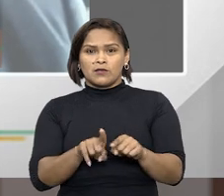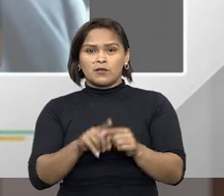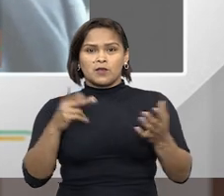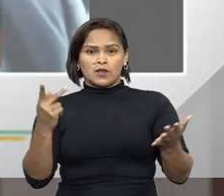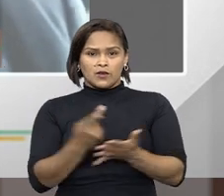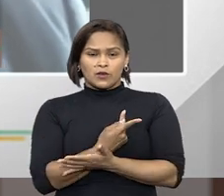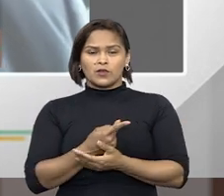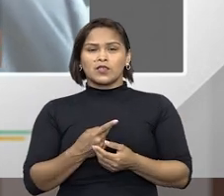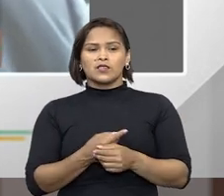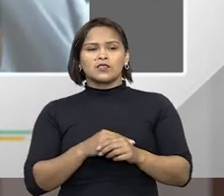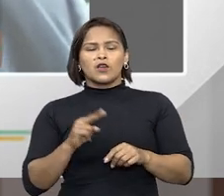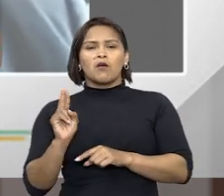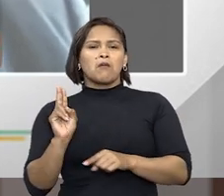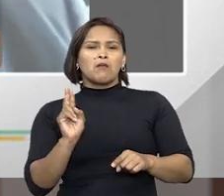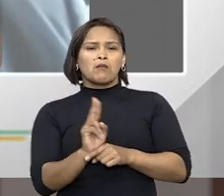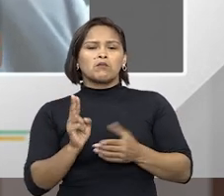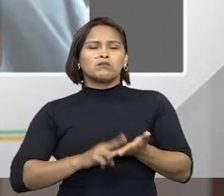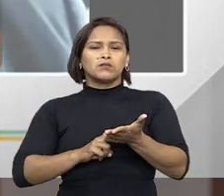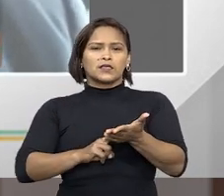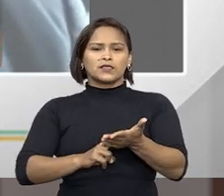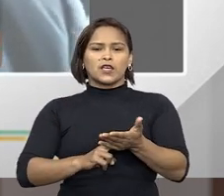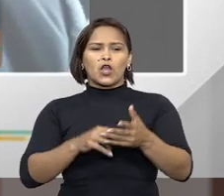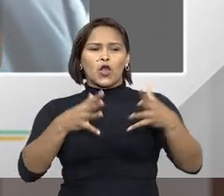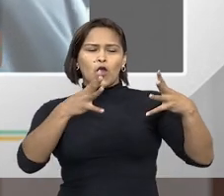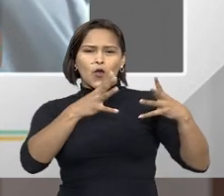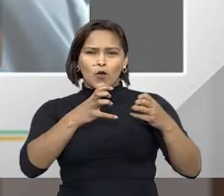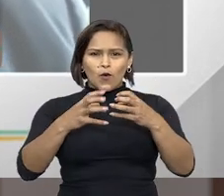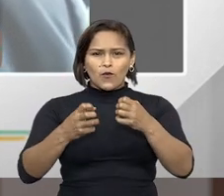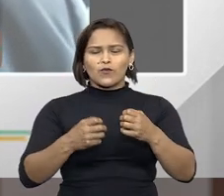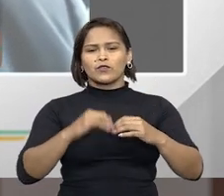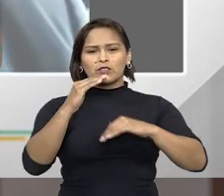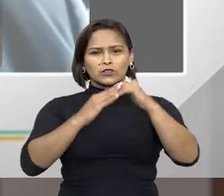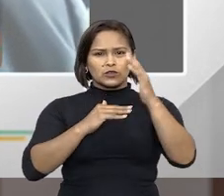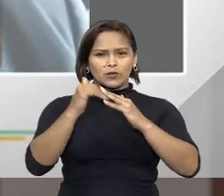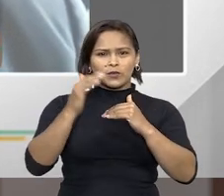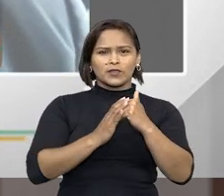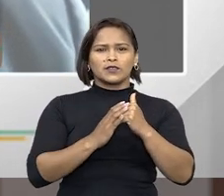segurança, conflitos de competência, a